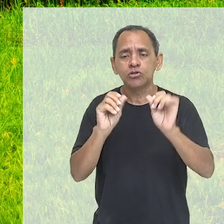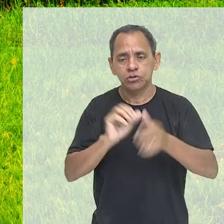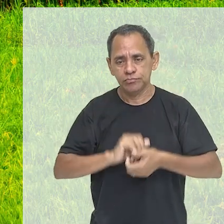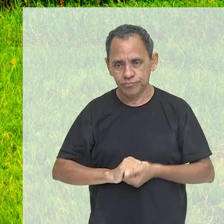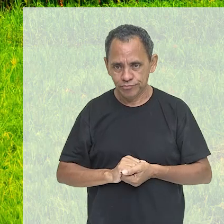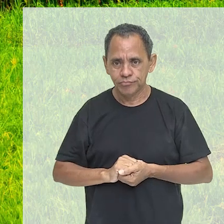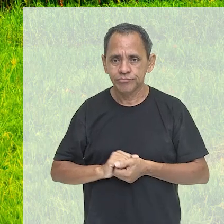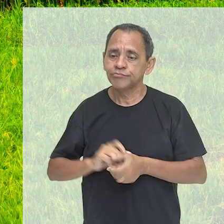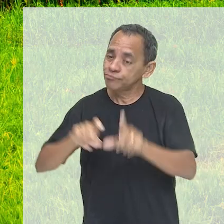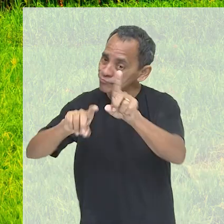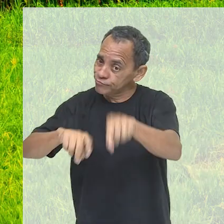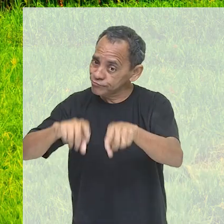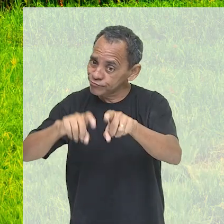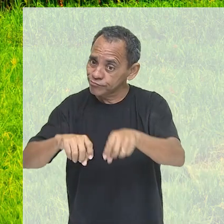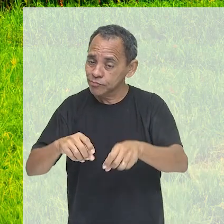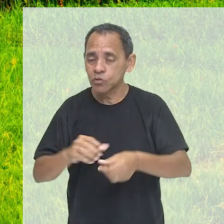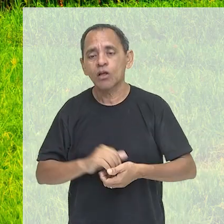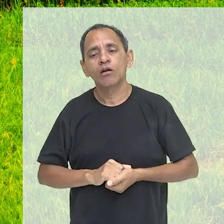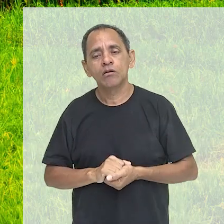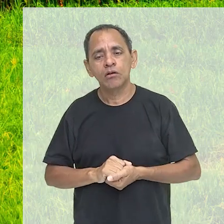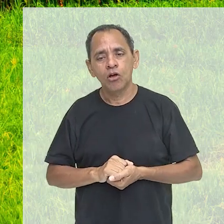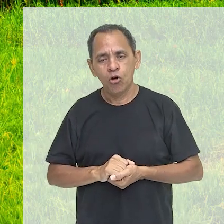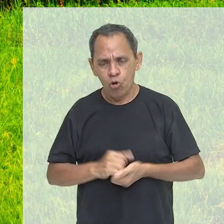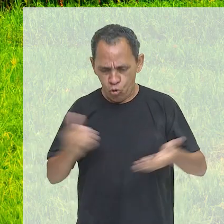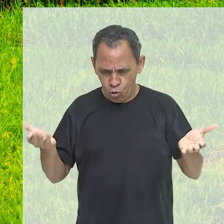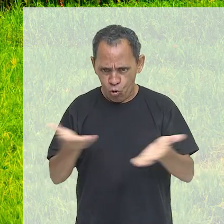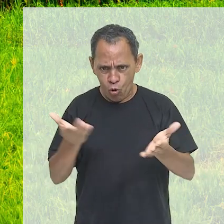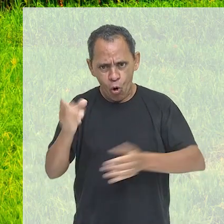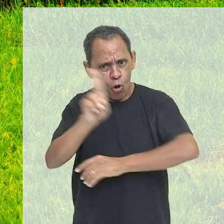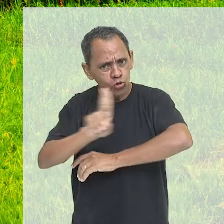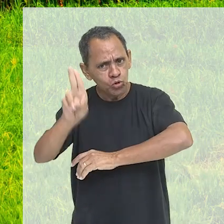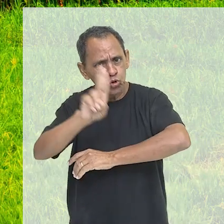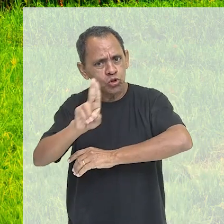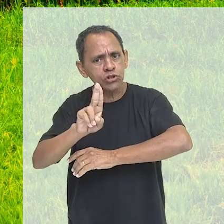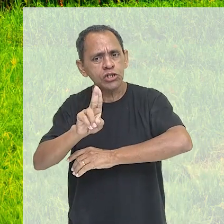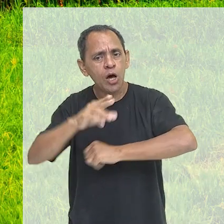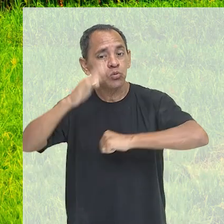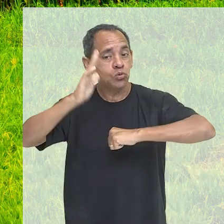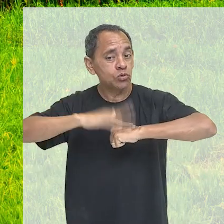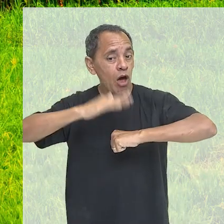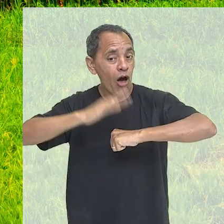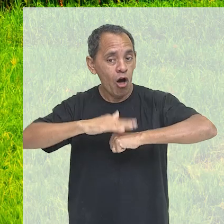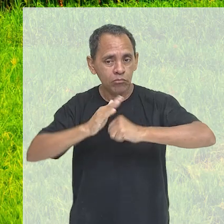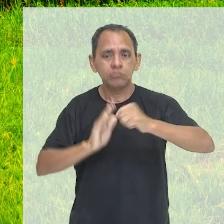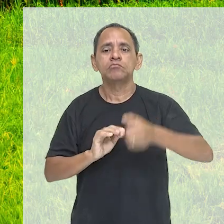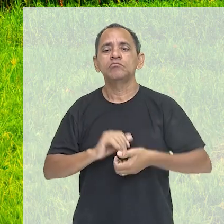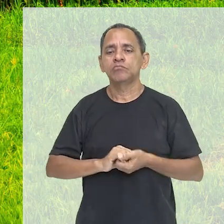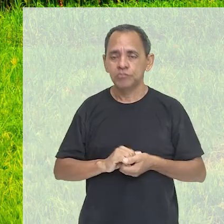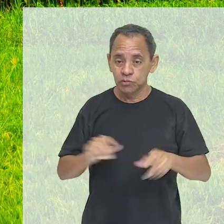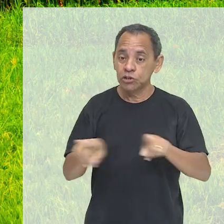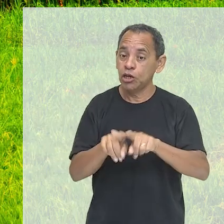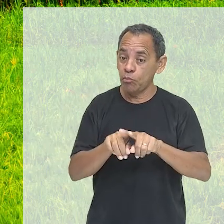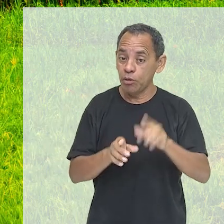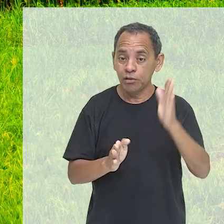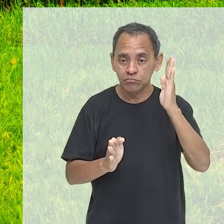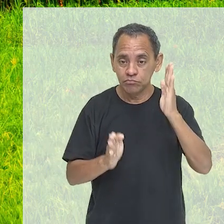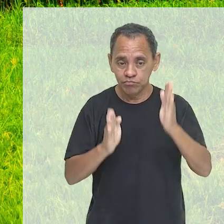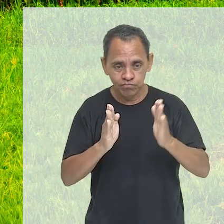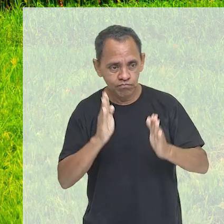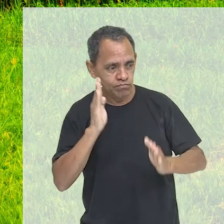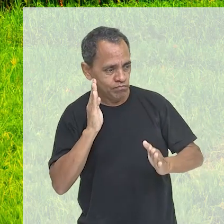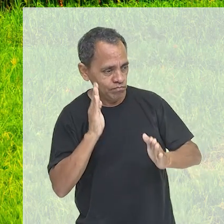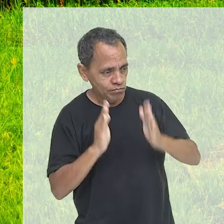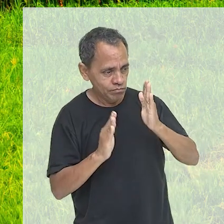campo, vamos utilizar hoje, né, nos dias atuais, aí, a automatização e também a robótica.